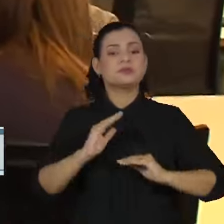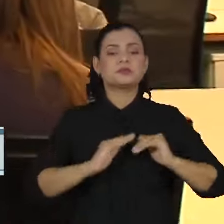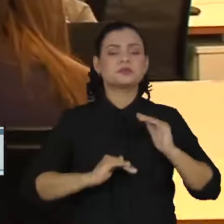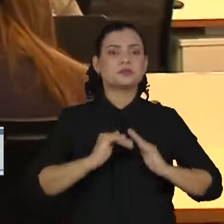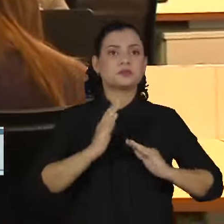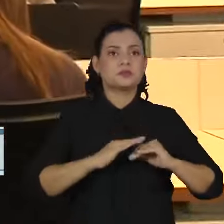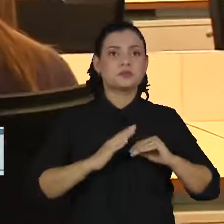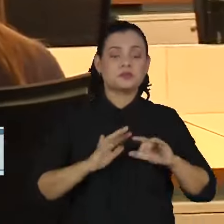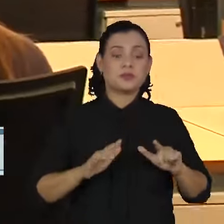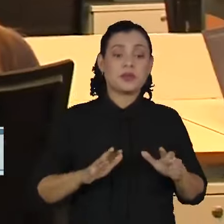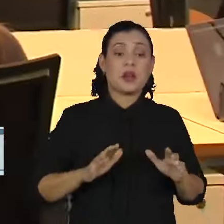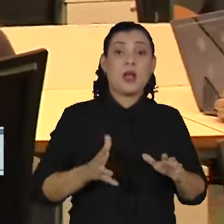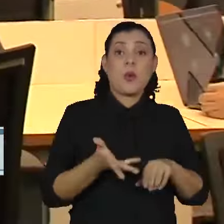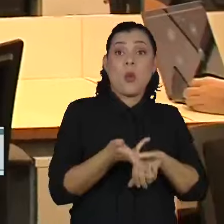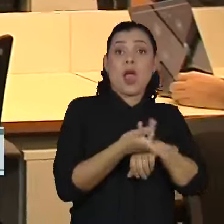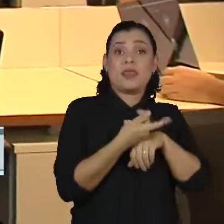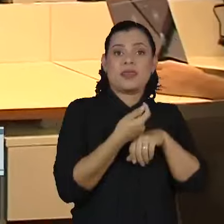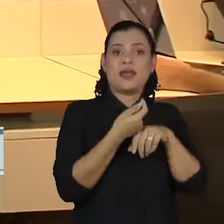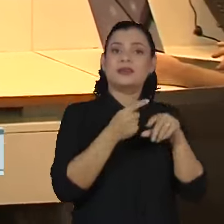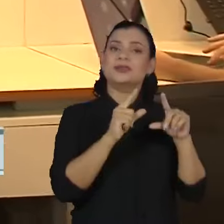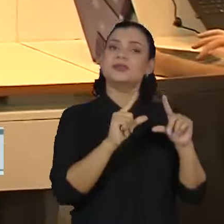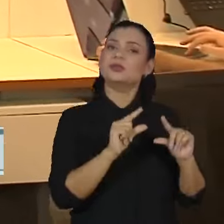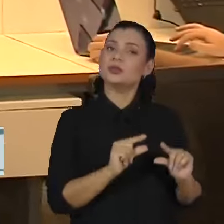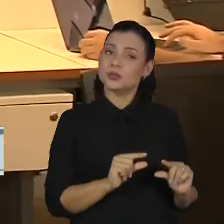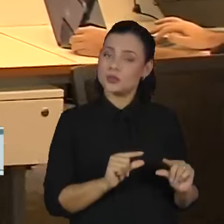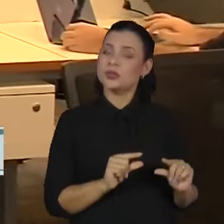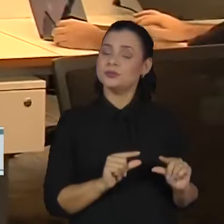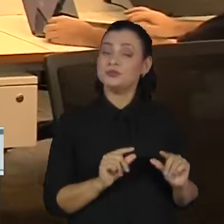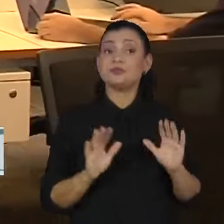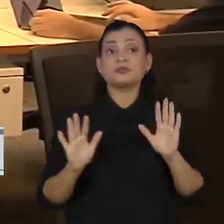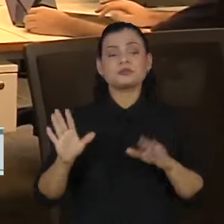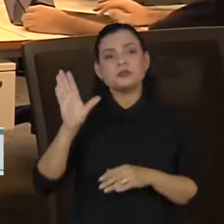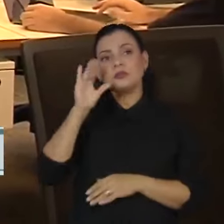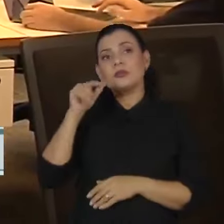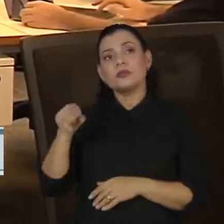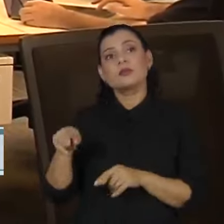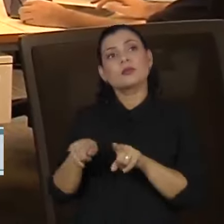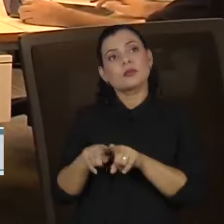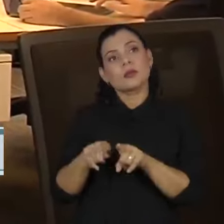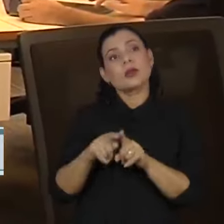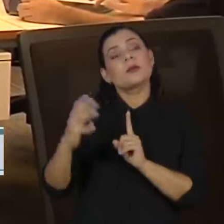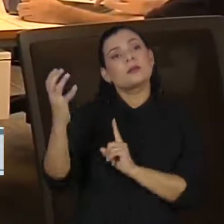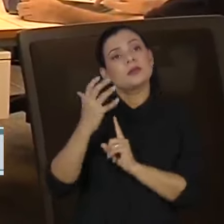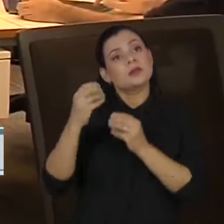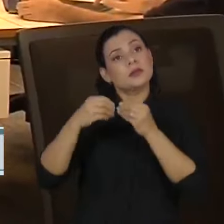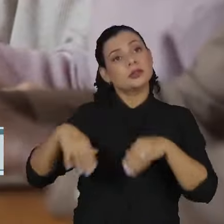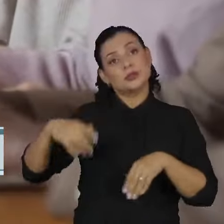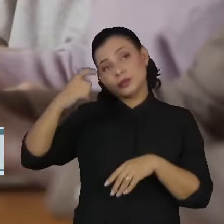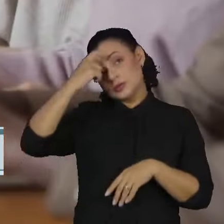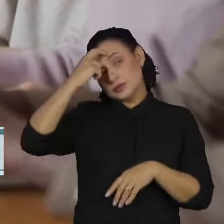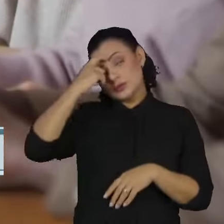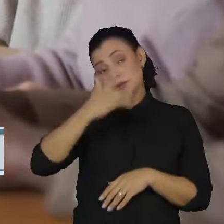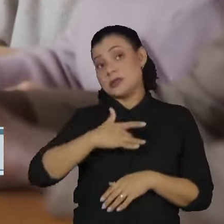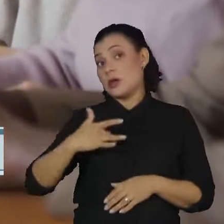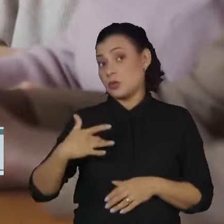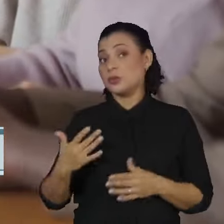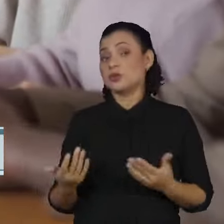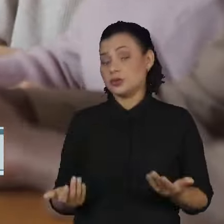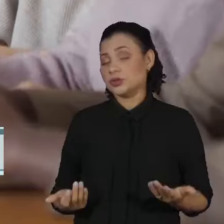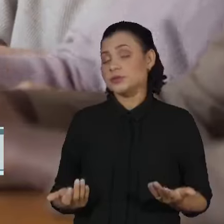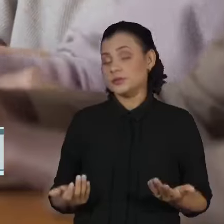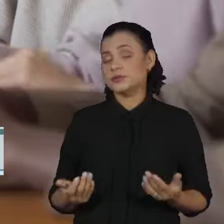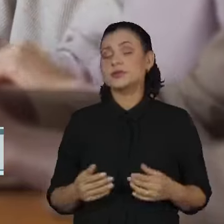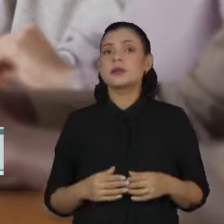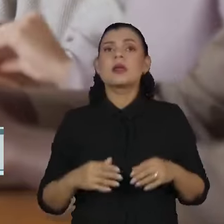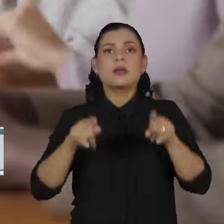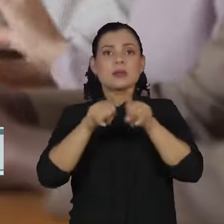cai, o que é ruim para a empresa. Já do ponto de vista do funcionário, há impactos na saúde mental. A sobrecarga de informações